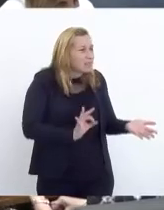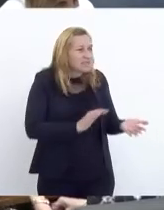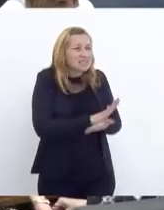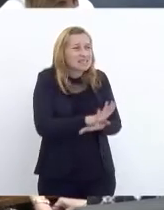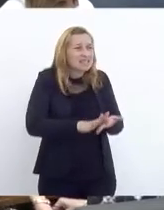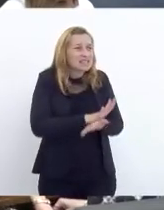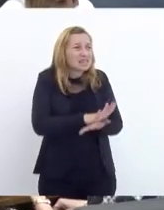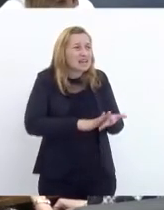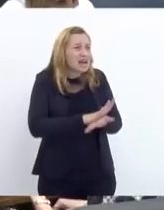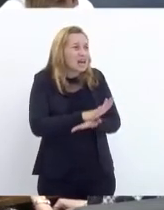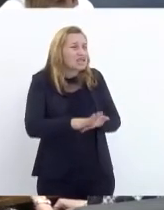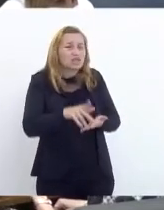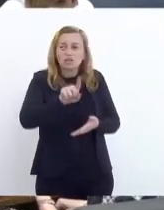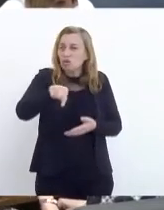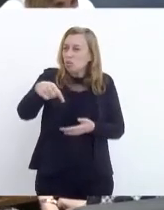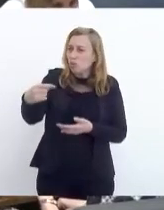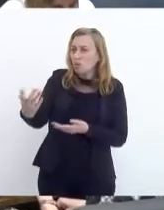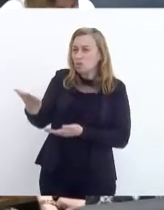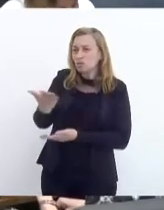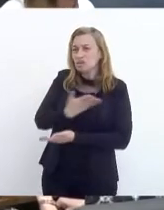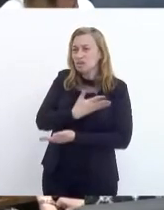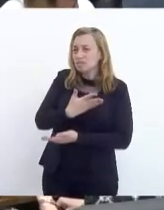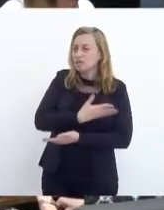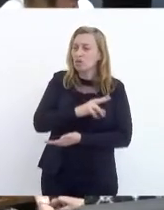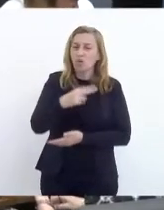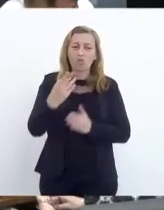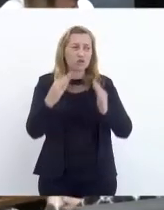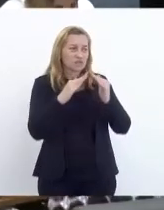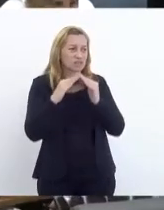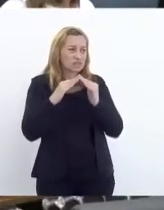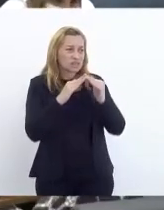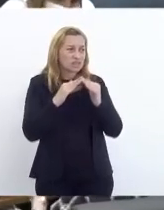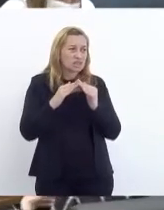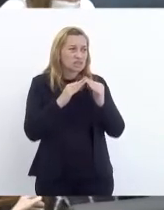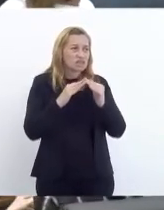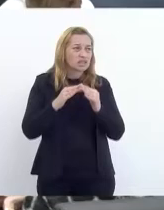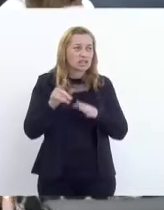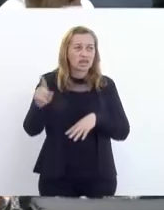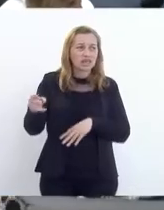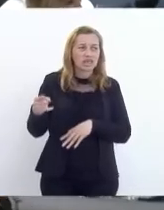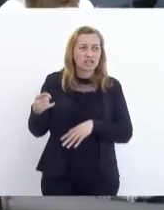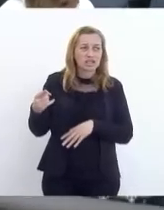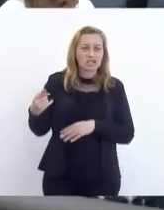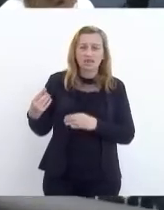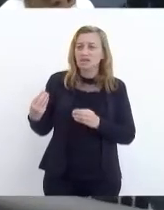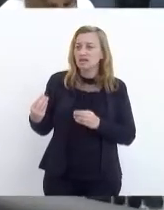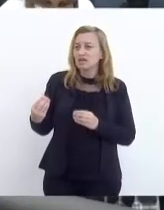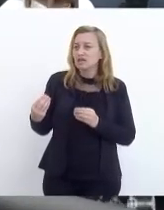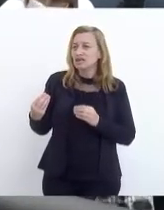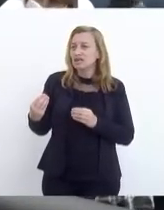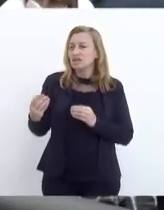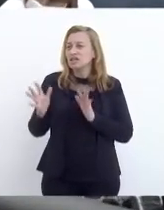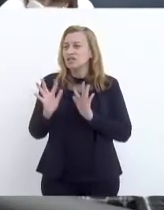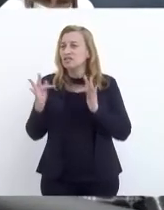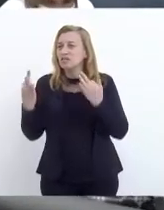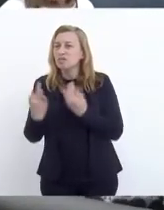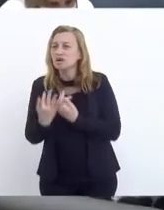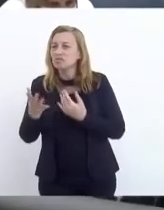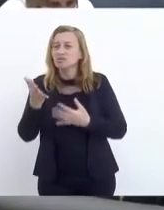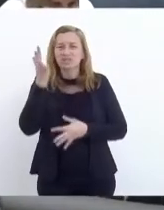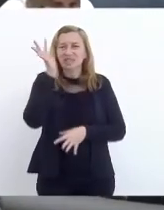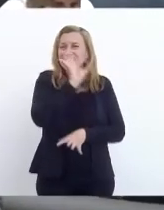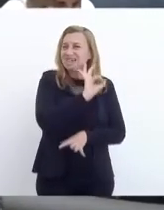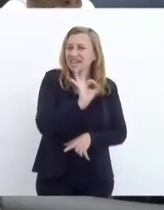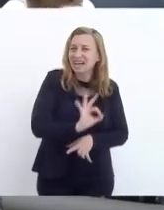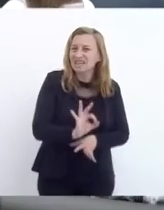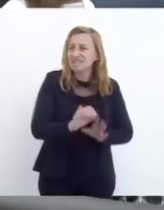dos companheiros, dos vizinhos, daqueles que lhe estão mais próximos, porque não há a menor assistência, não